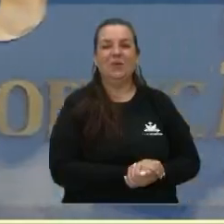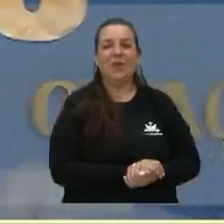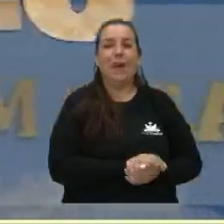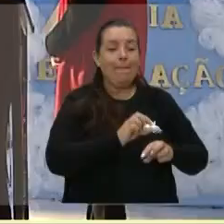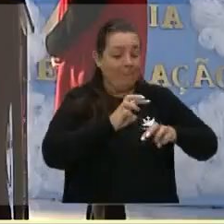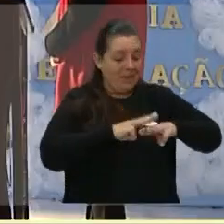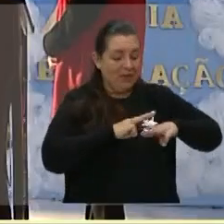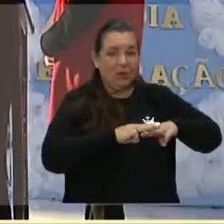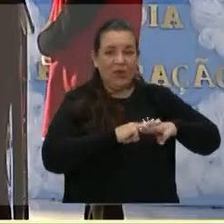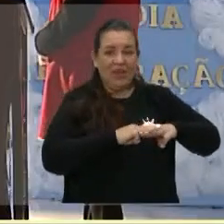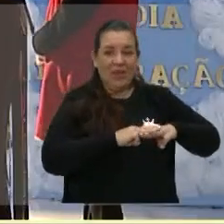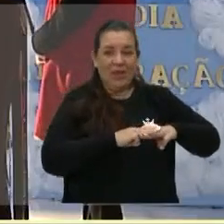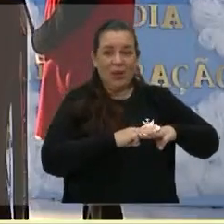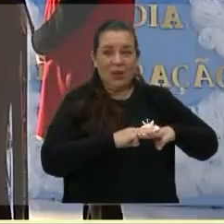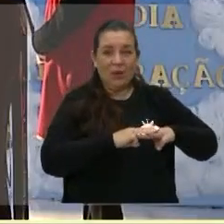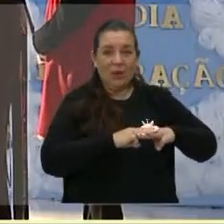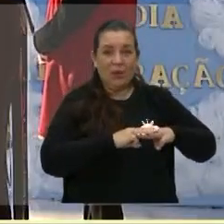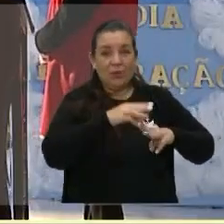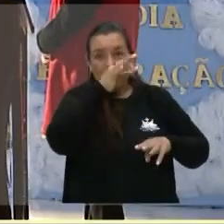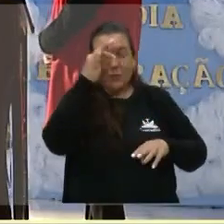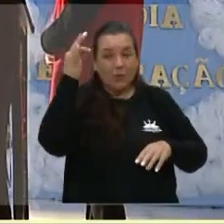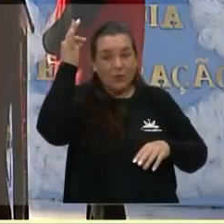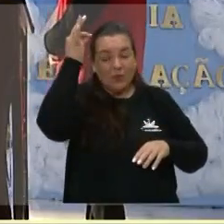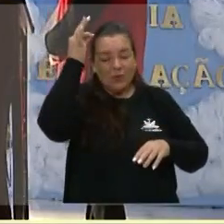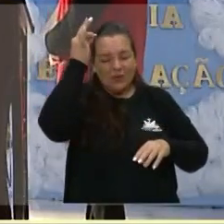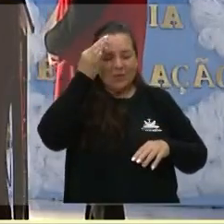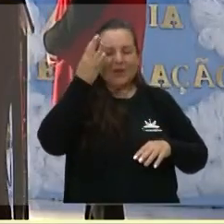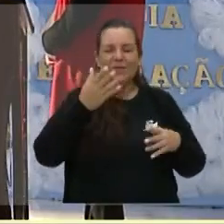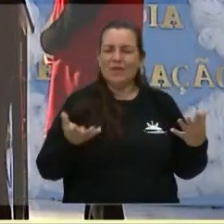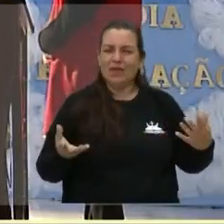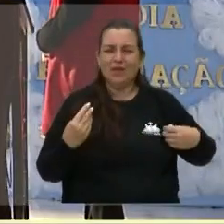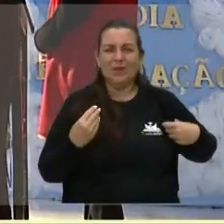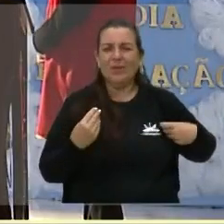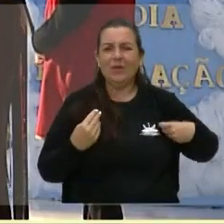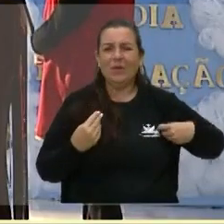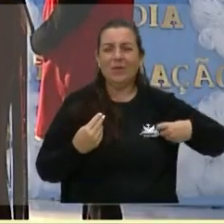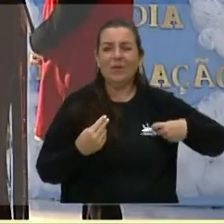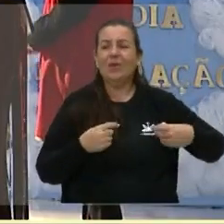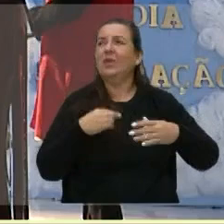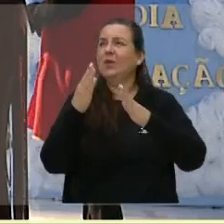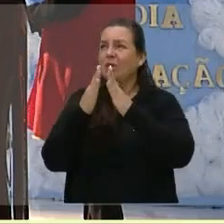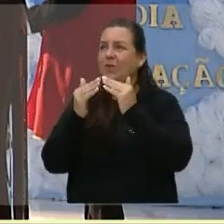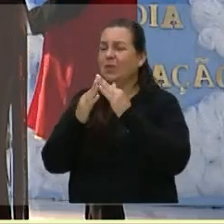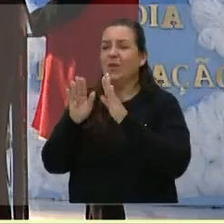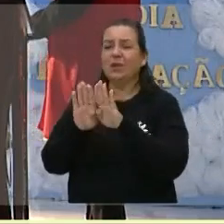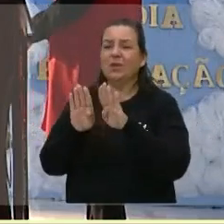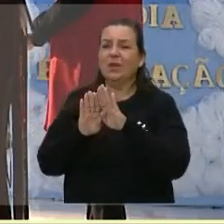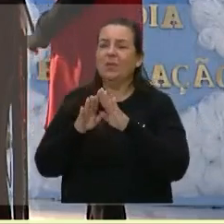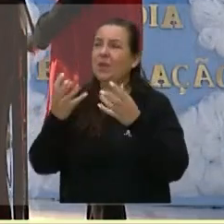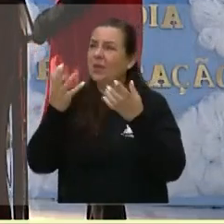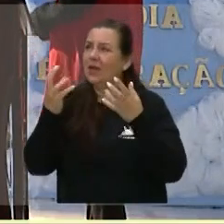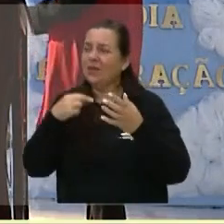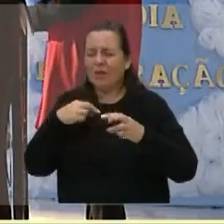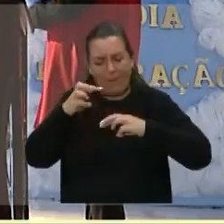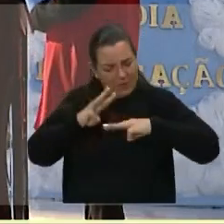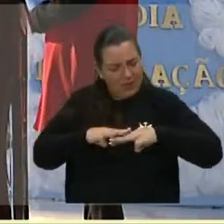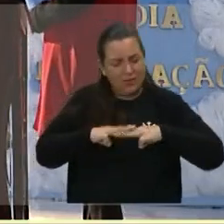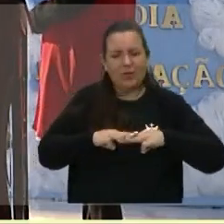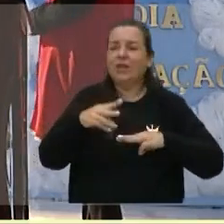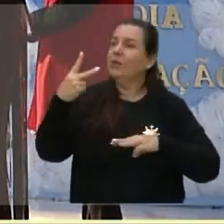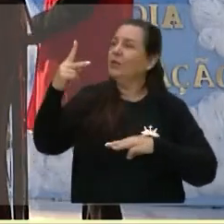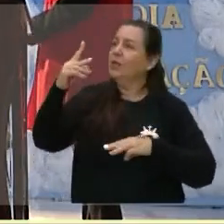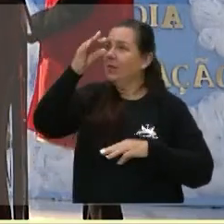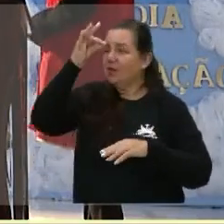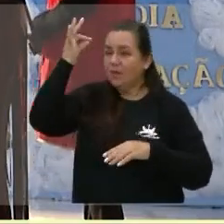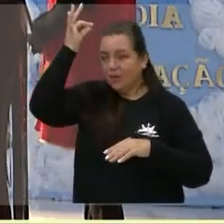prisioneiro do Divino Espírito Santo, ah, meus irmãos, eu te peço, Senhor, me faça prisioneiro do teu Espírito.